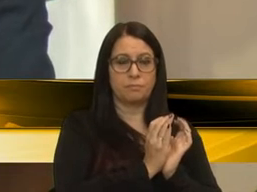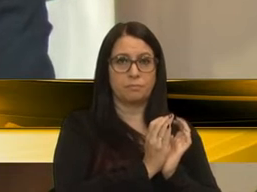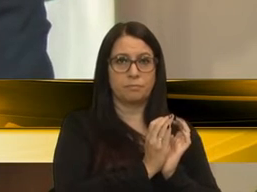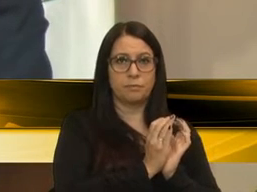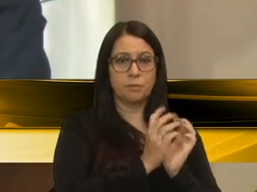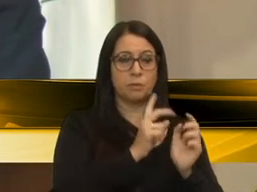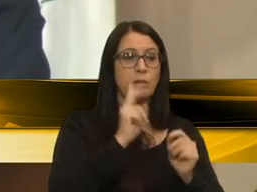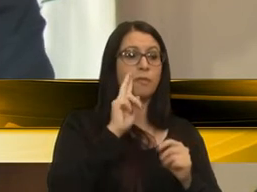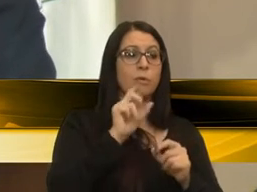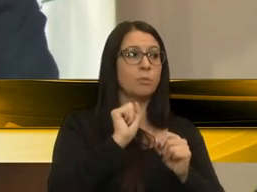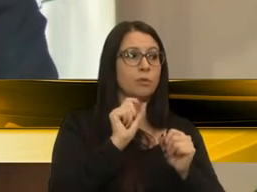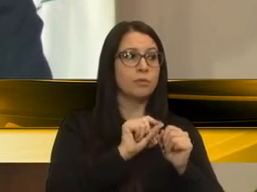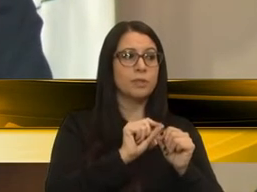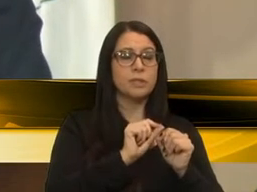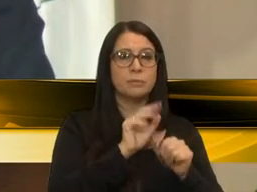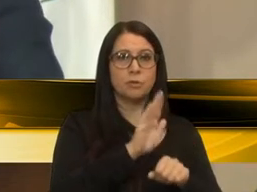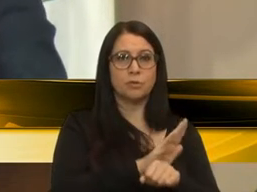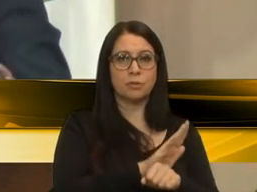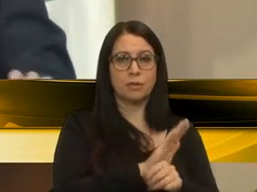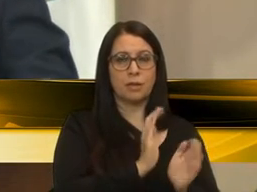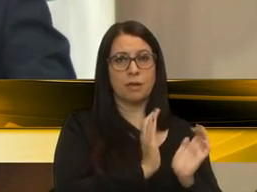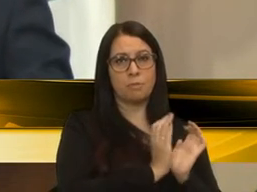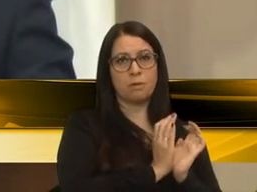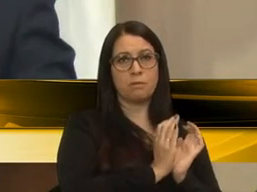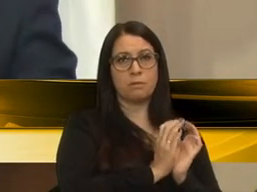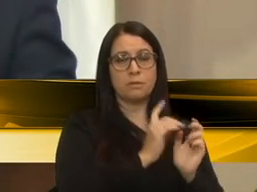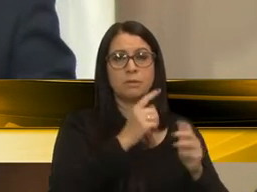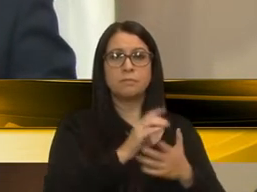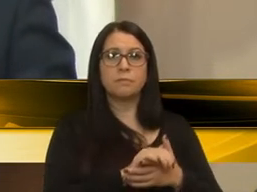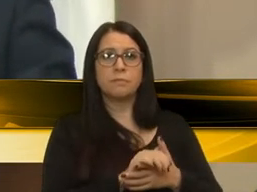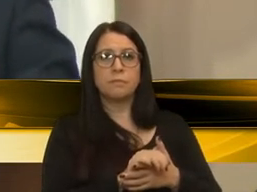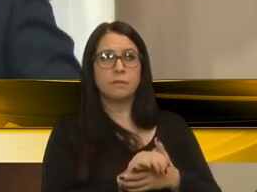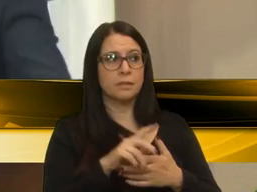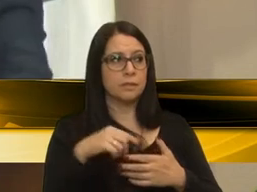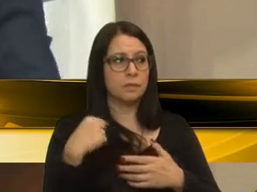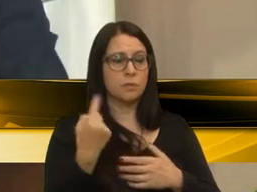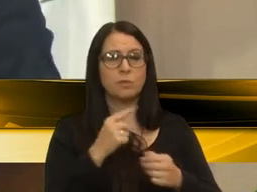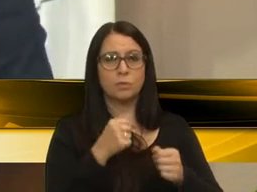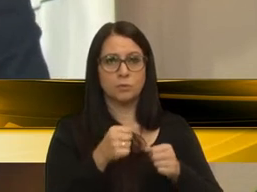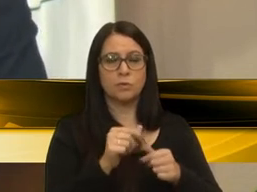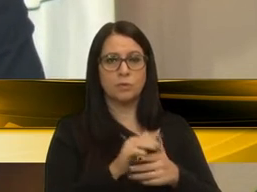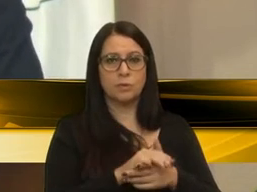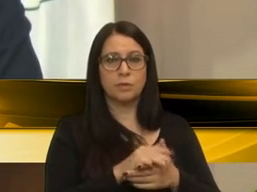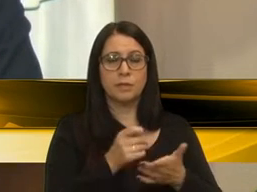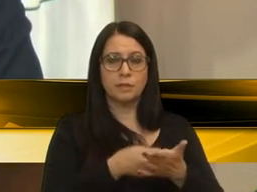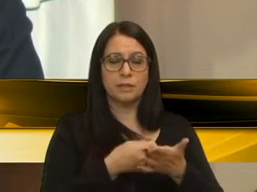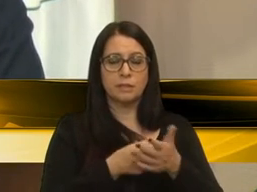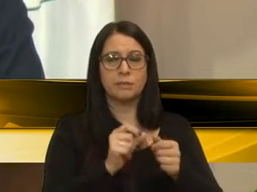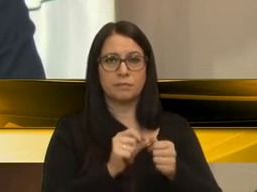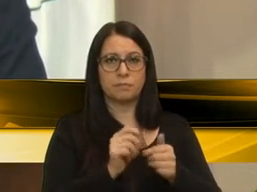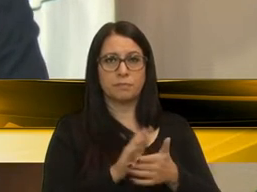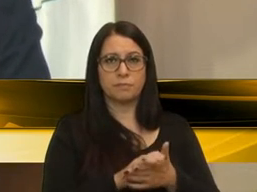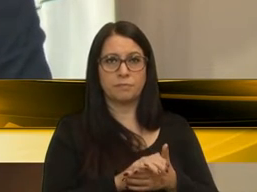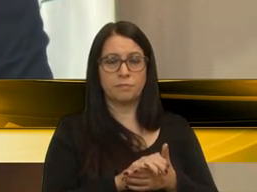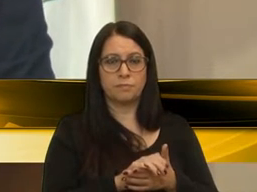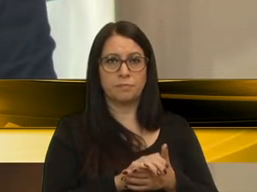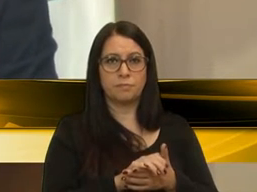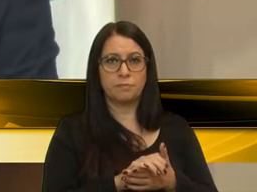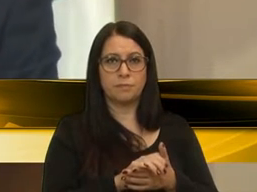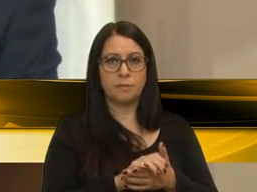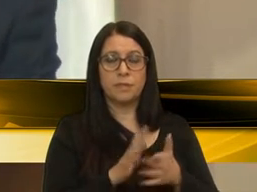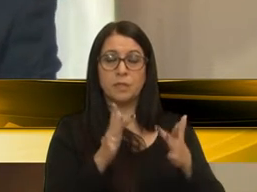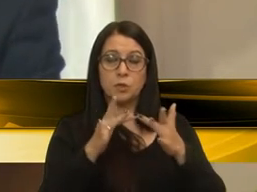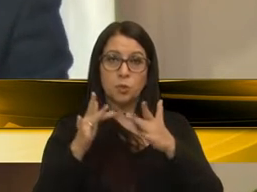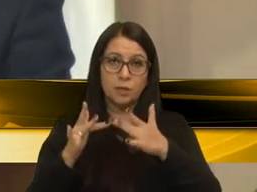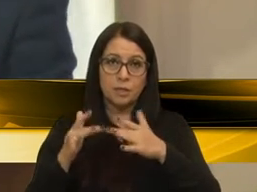ver o que a gente pode fazer para ajudar a PAI, se for possível. Mas eu estou tentando fazer esse